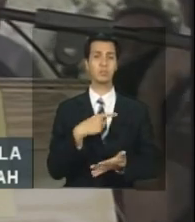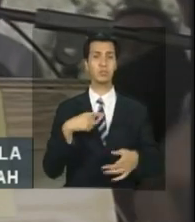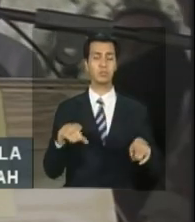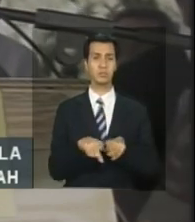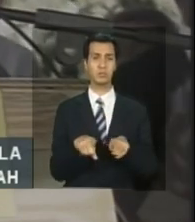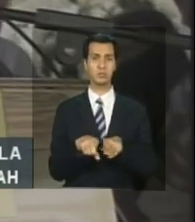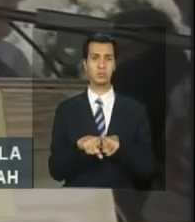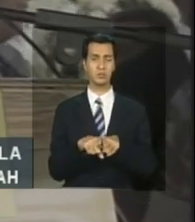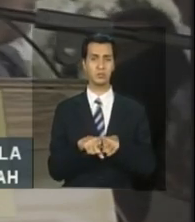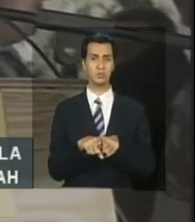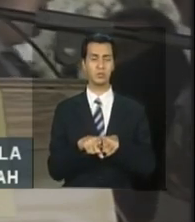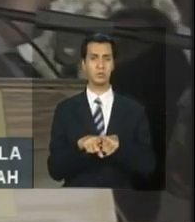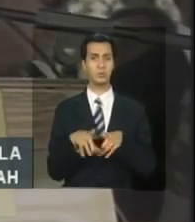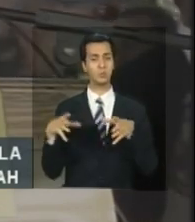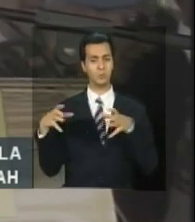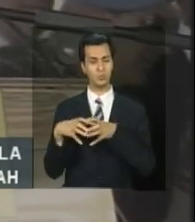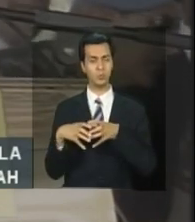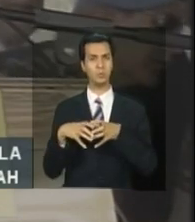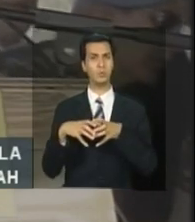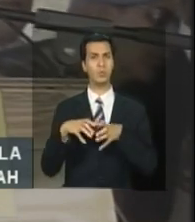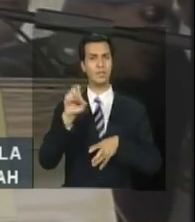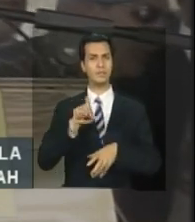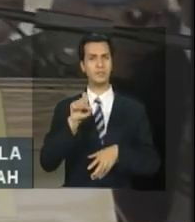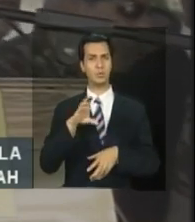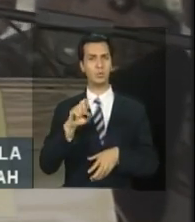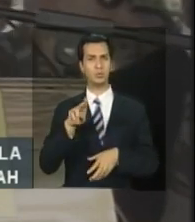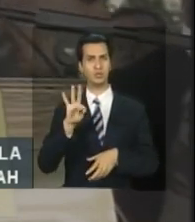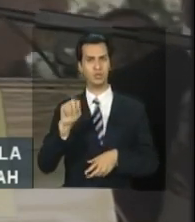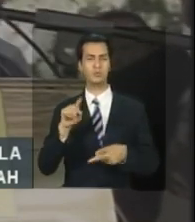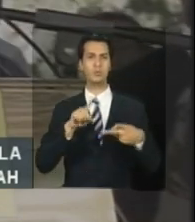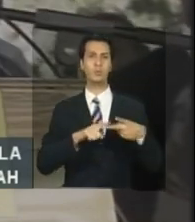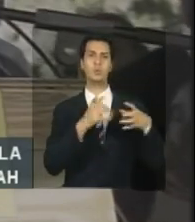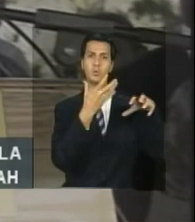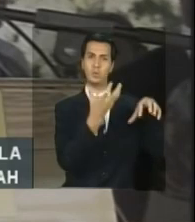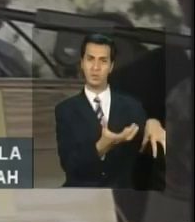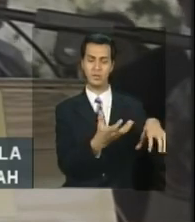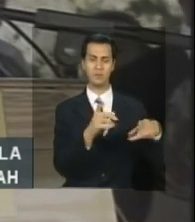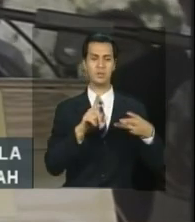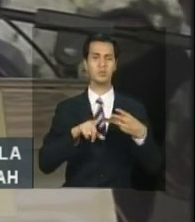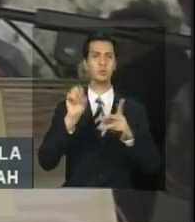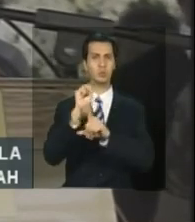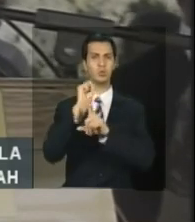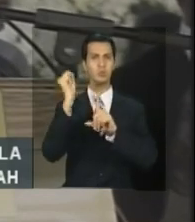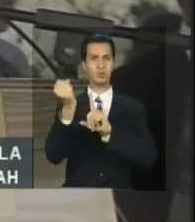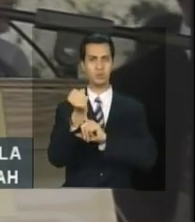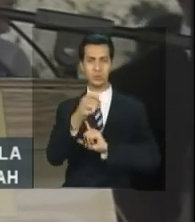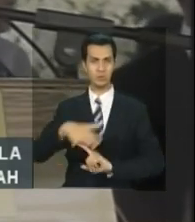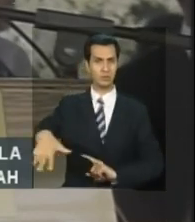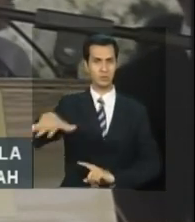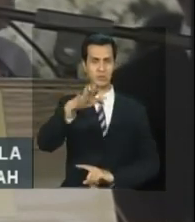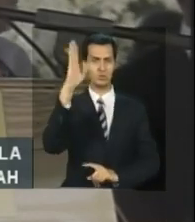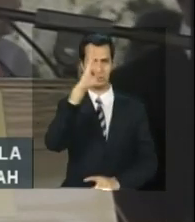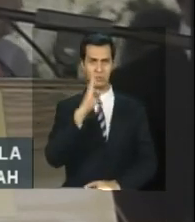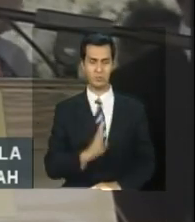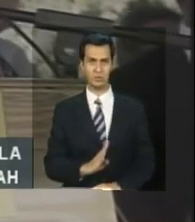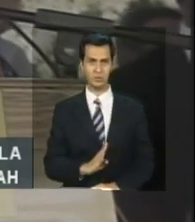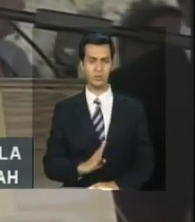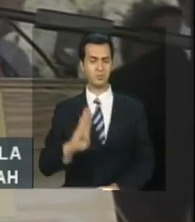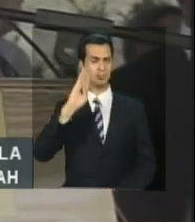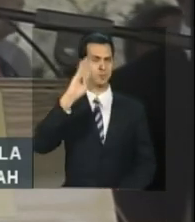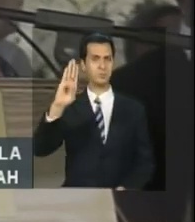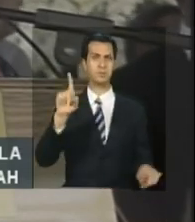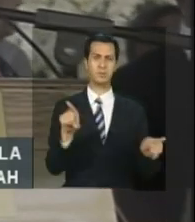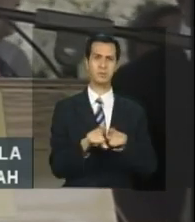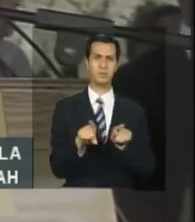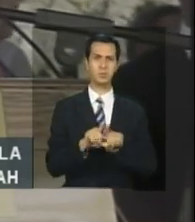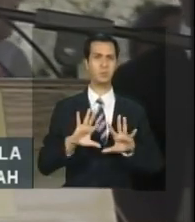com o apoio do Poder Executivo, do Congresso Nacional, da sociedade brasileira e, sobretudo, de toda a